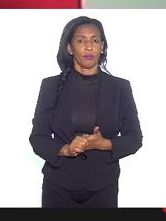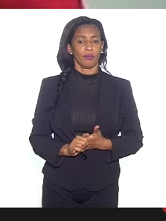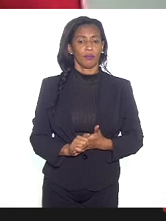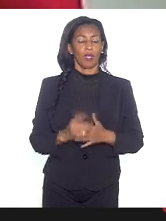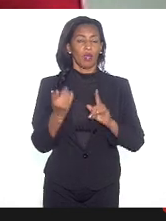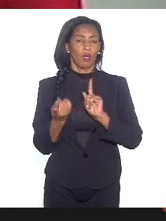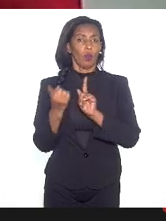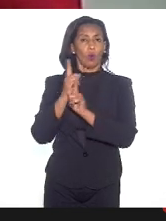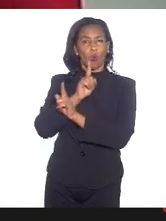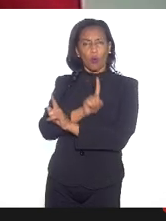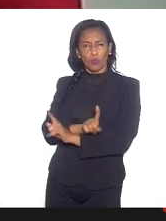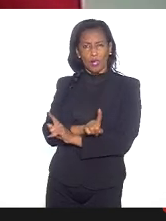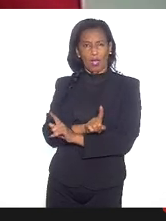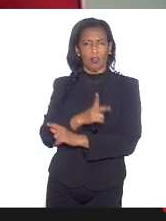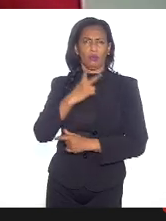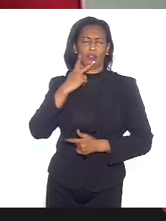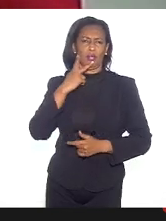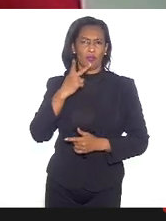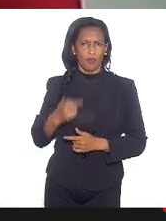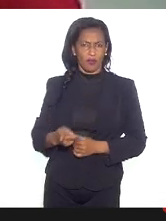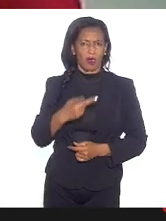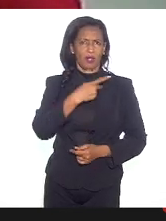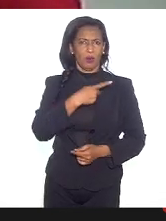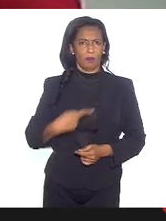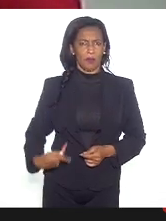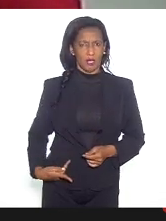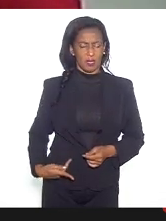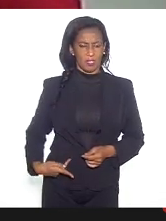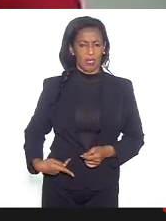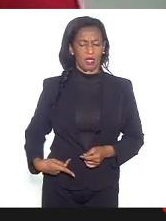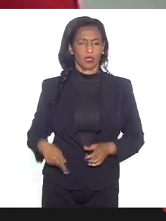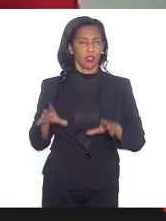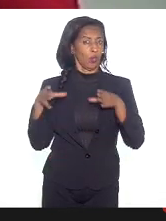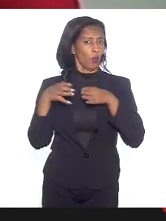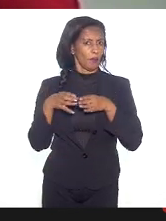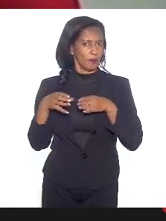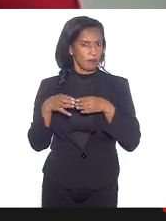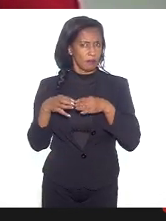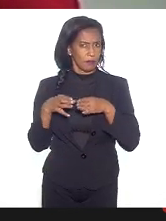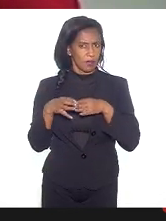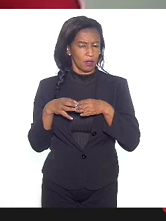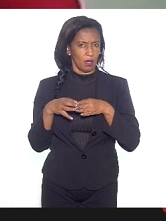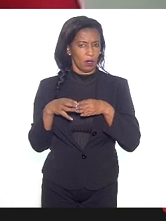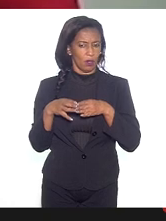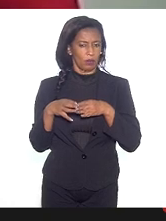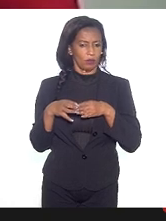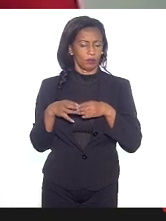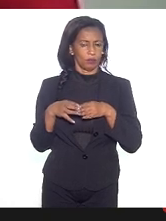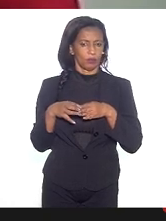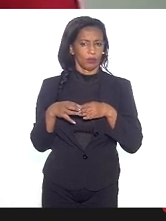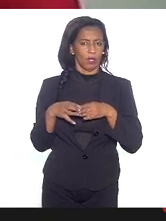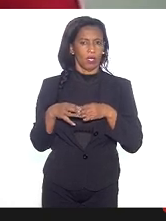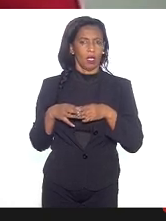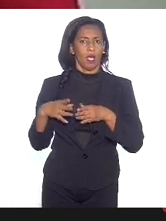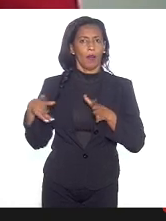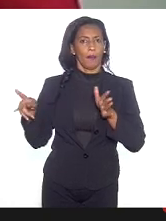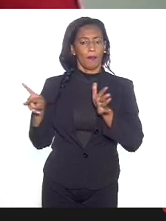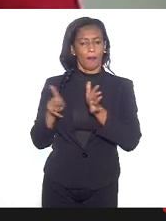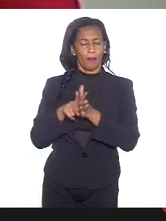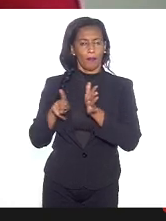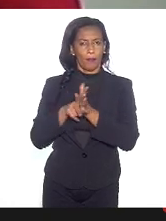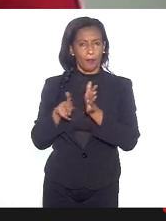ao contrário do que foi dito ao presidente da comissão, através de expediente próprio,